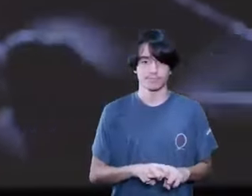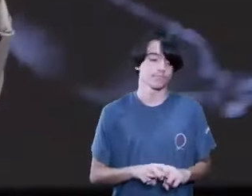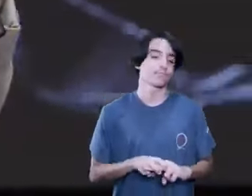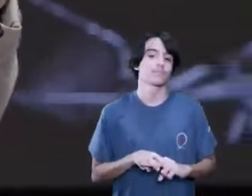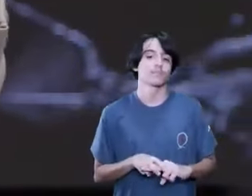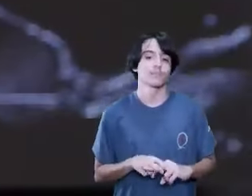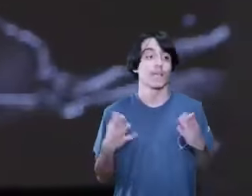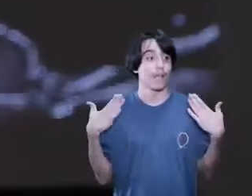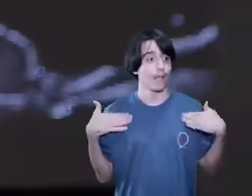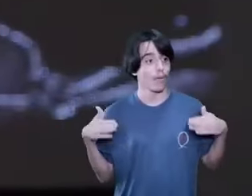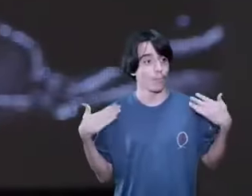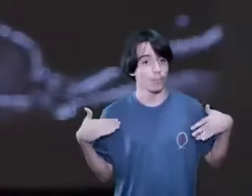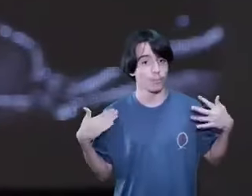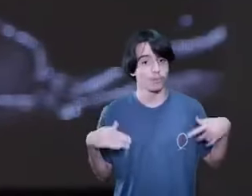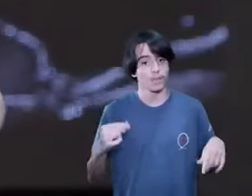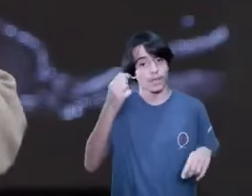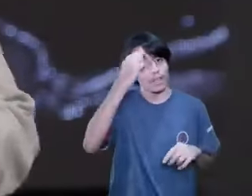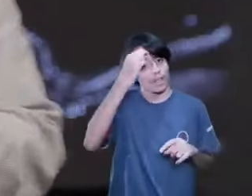em juízo